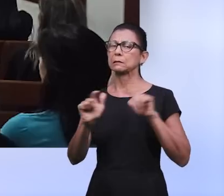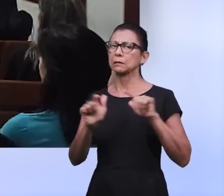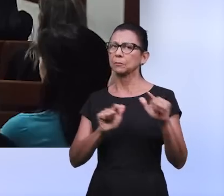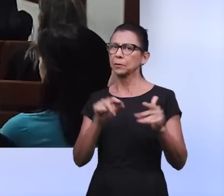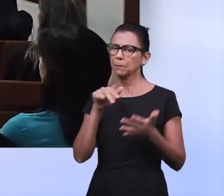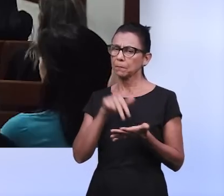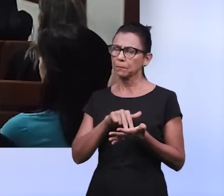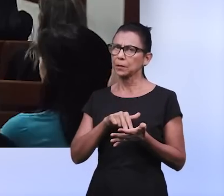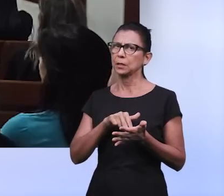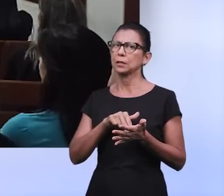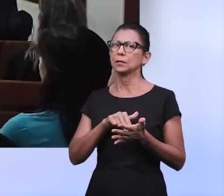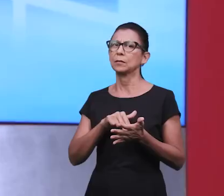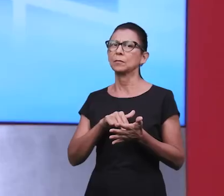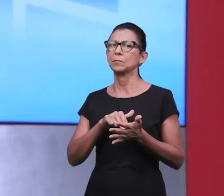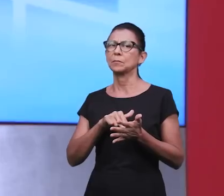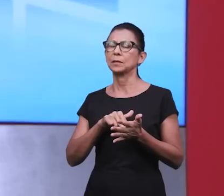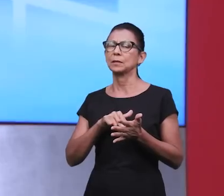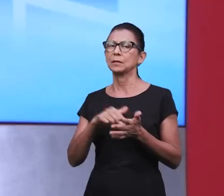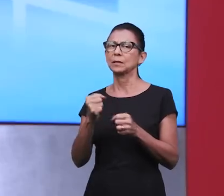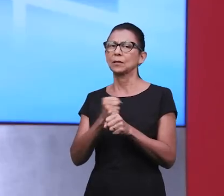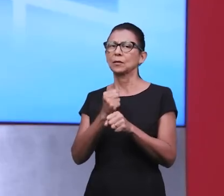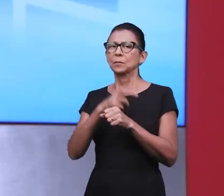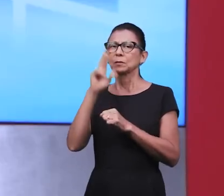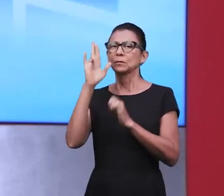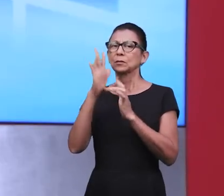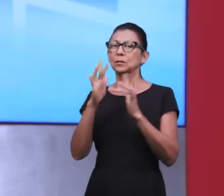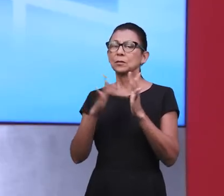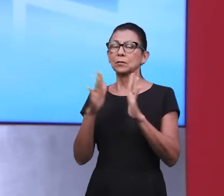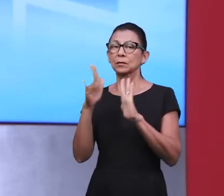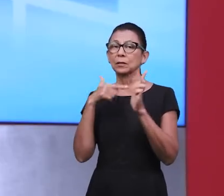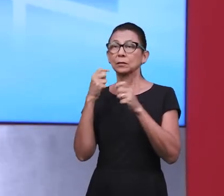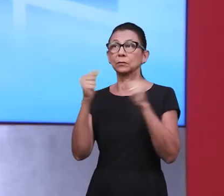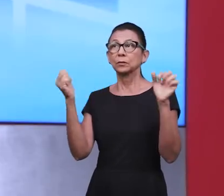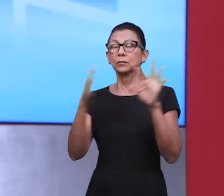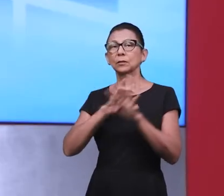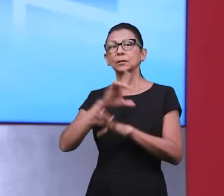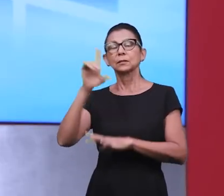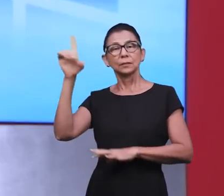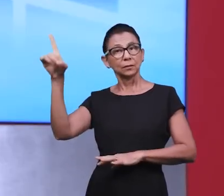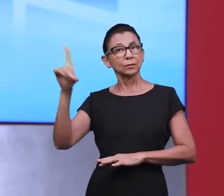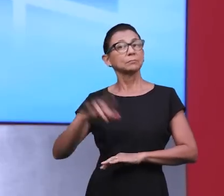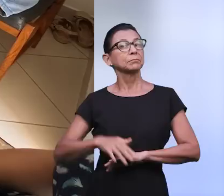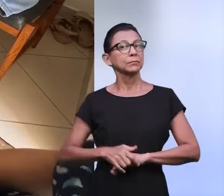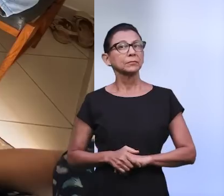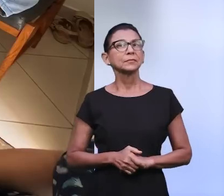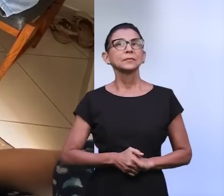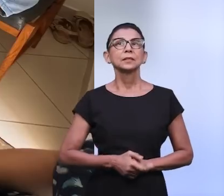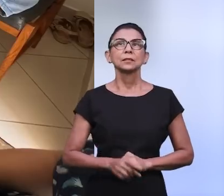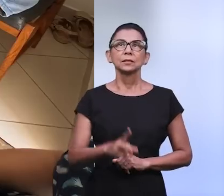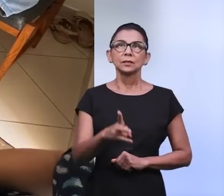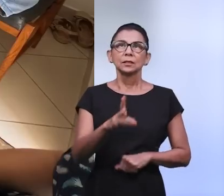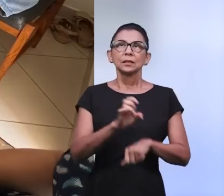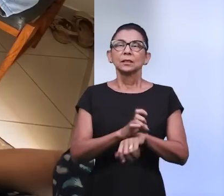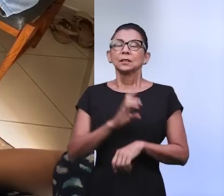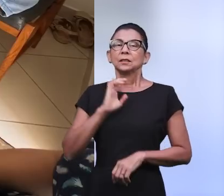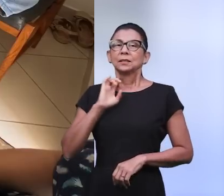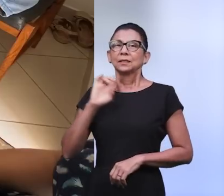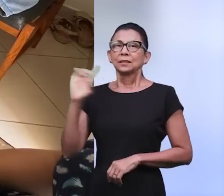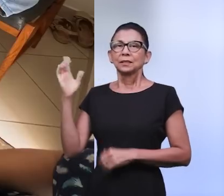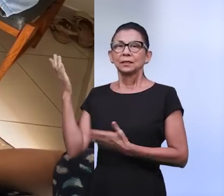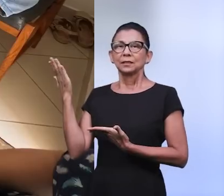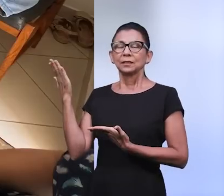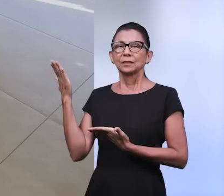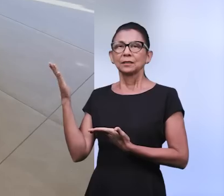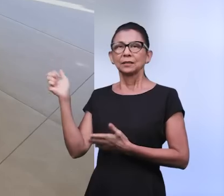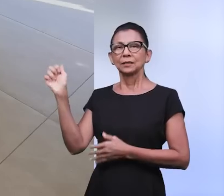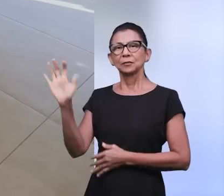realizando a obra do Senhor Jesus. Aleluia! Glória a Deus por esse trabalho dos jovens, hein? Ainda em Minas Gerais, você vê agora aí